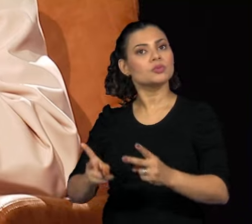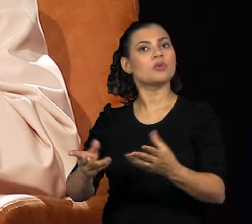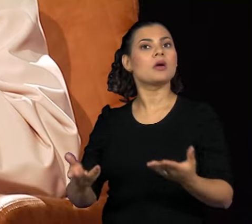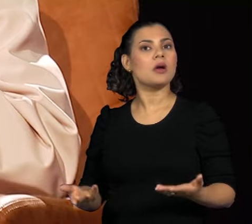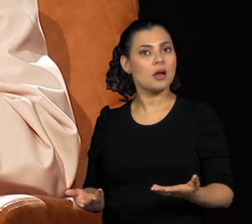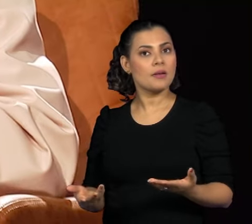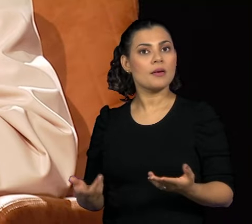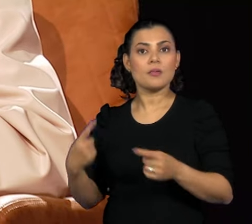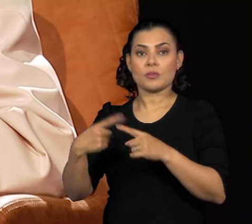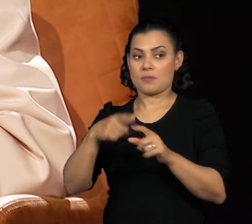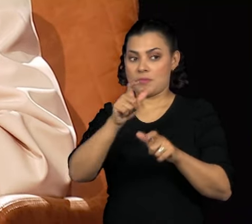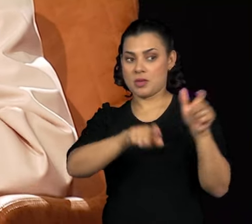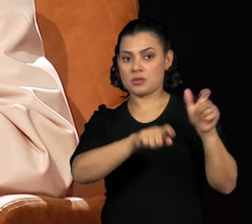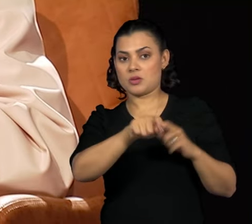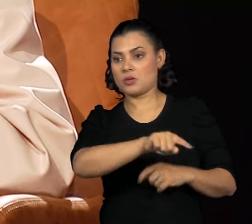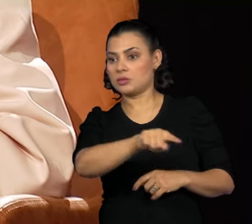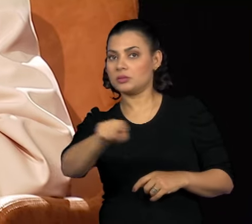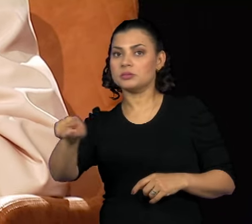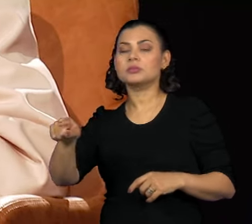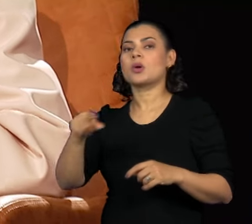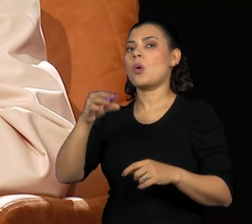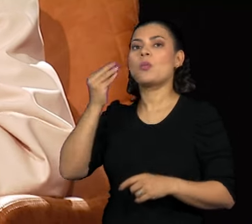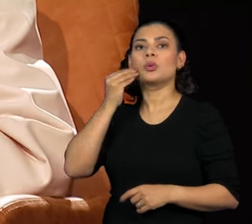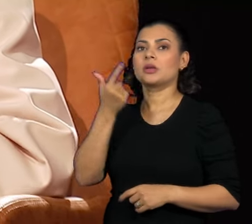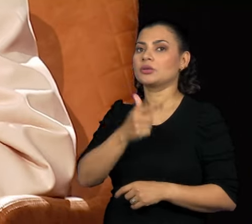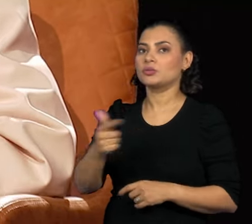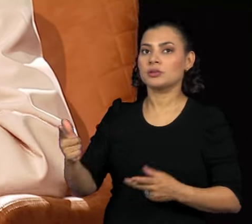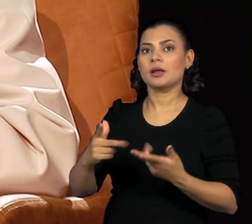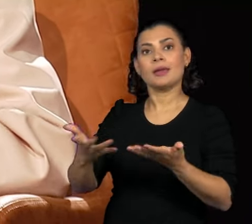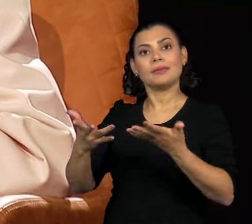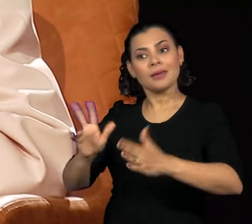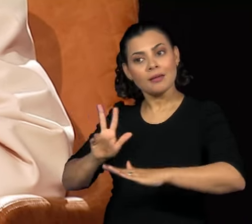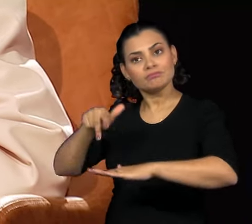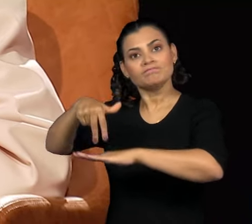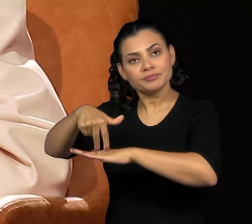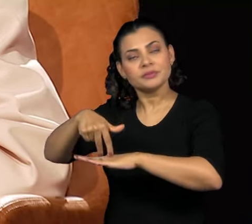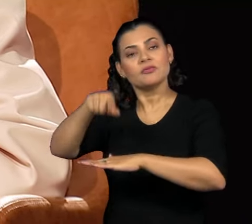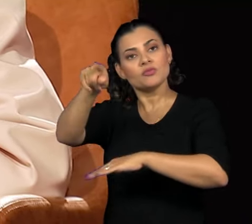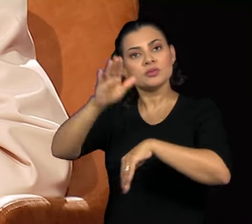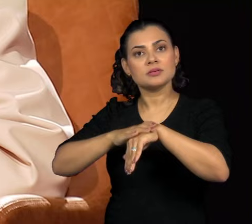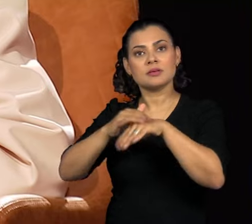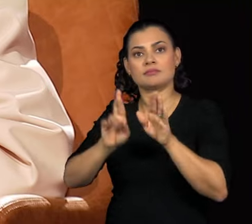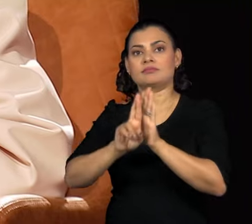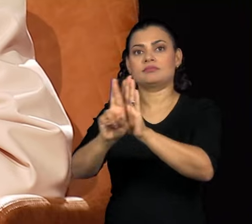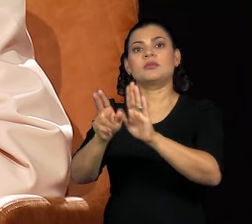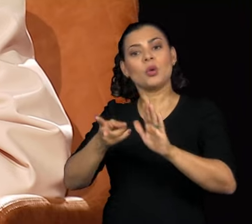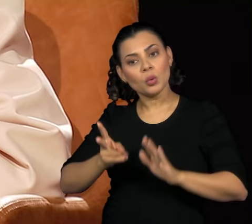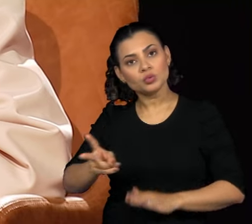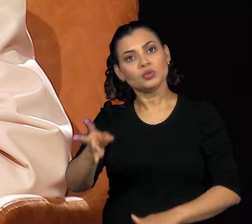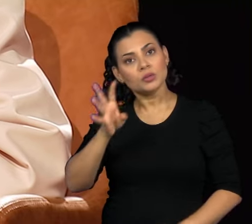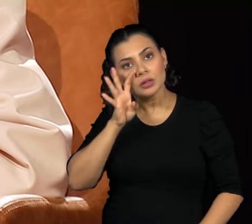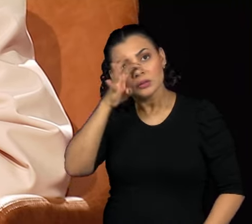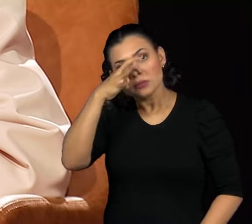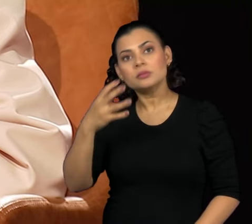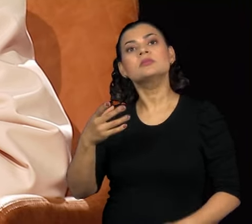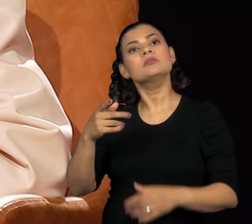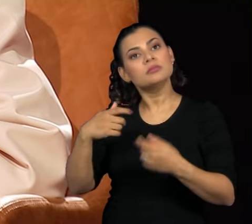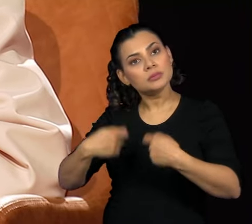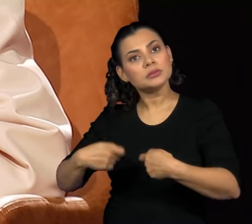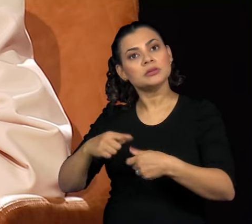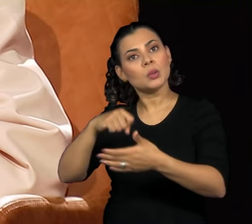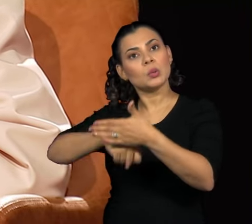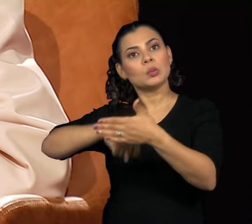sabe? As pessoas que não têm oportunidade, quem não tem voz. Continue, porque você é uma filha de Ogum e você tem que continuar